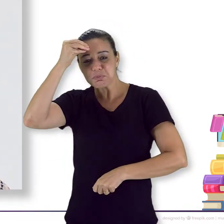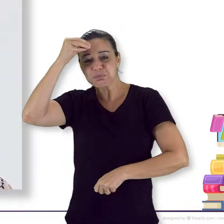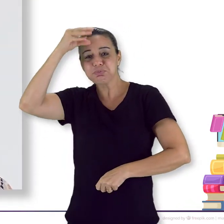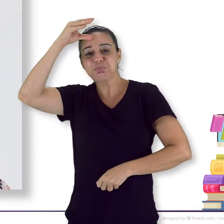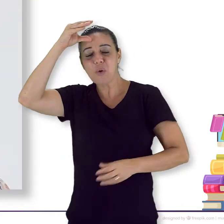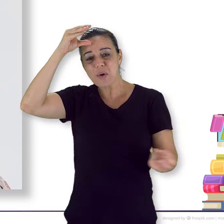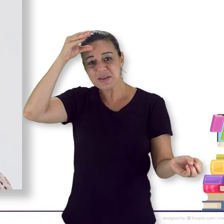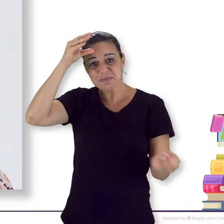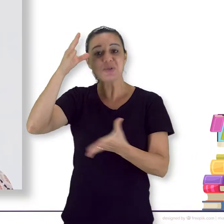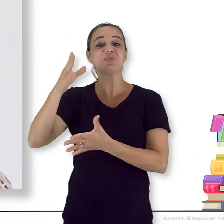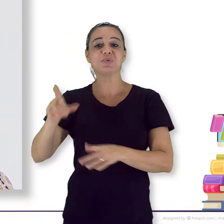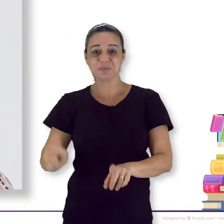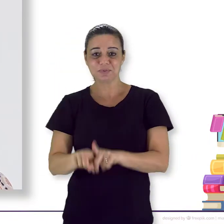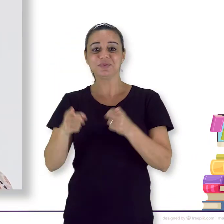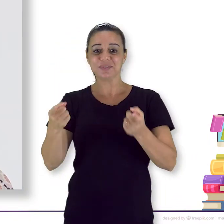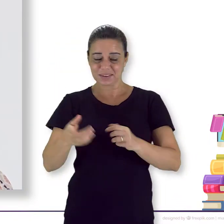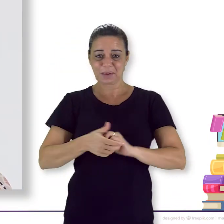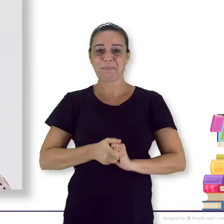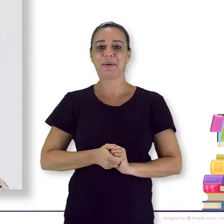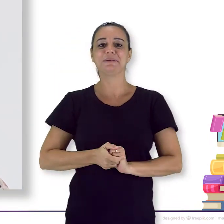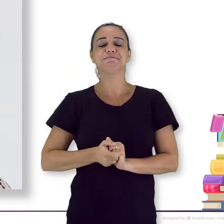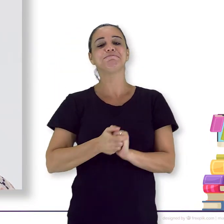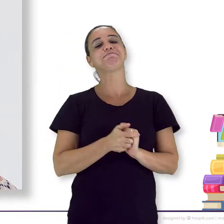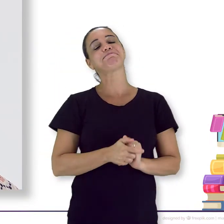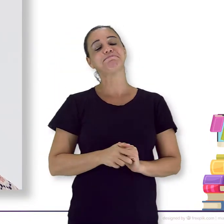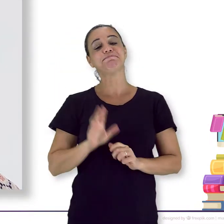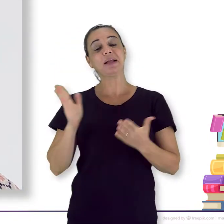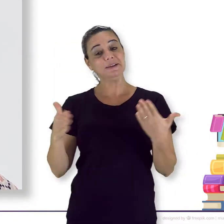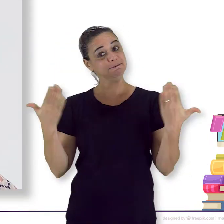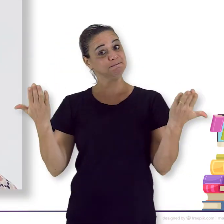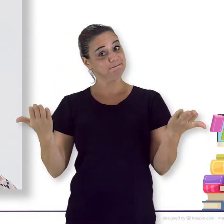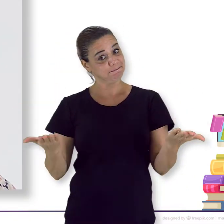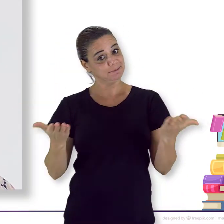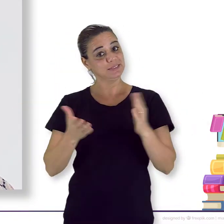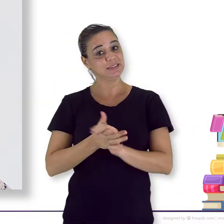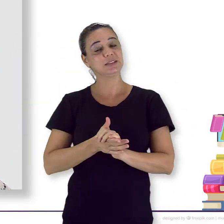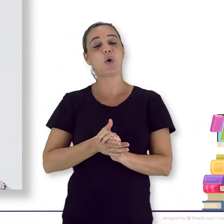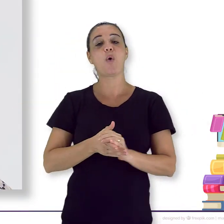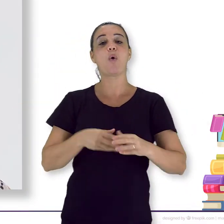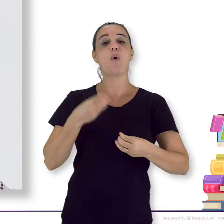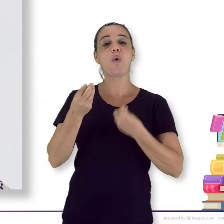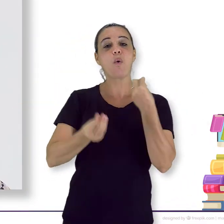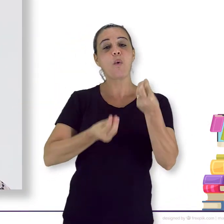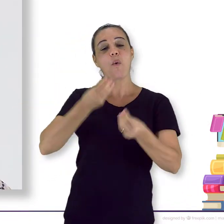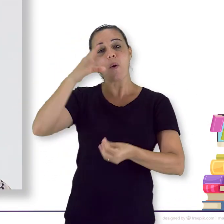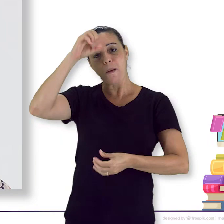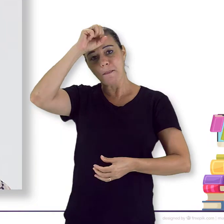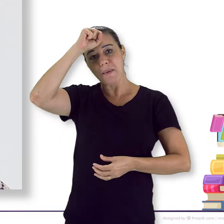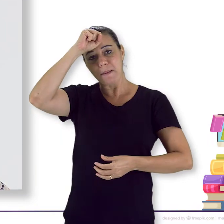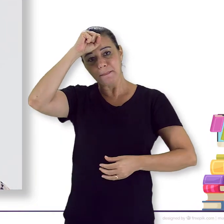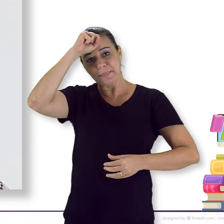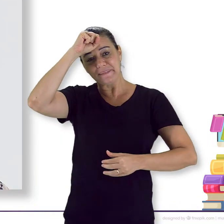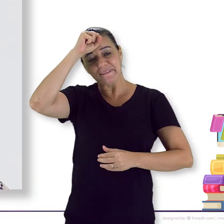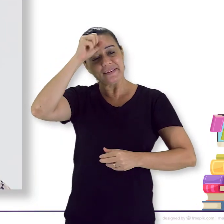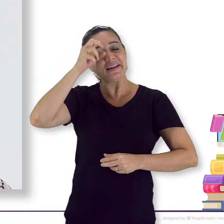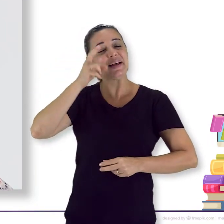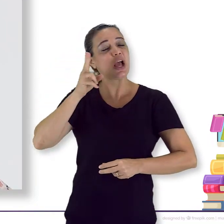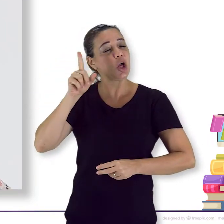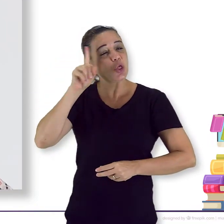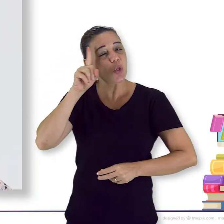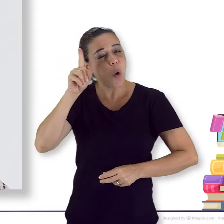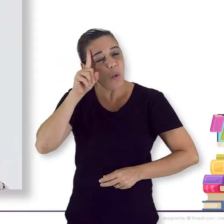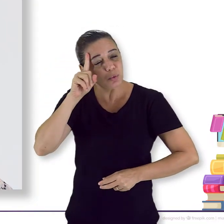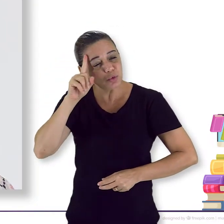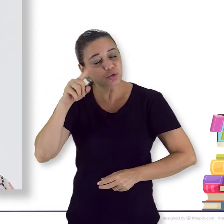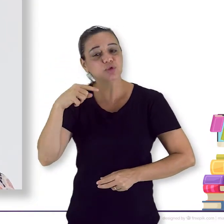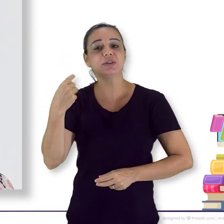profissional. Então, baseado nisso, dessa questão do aprender, desse processo